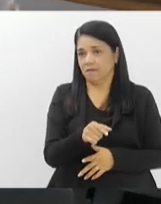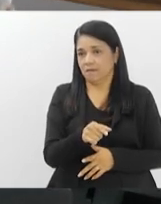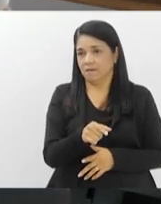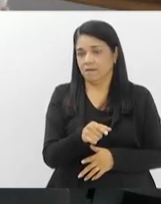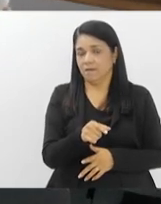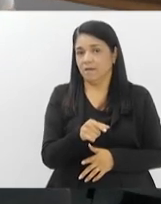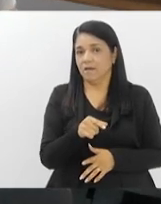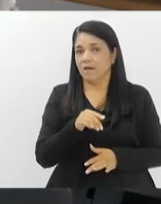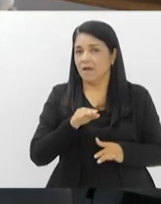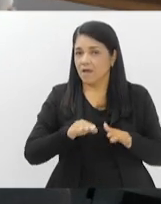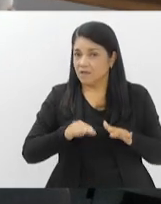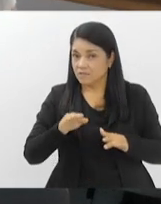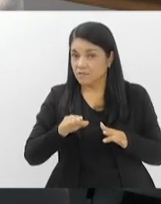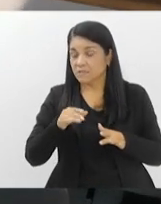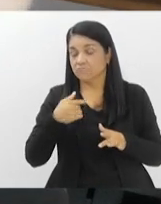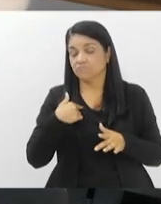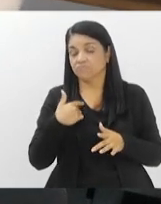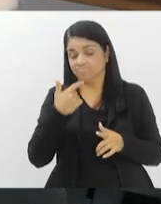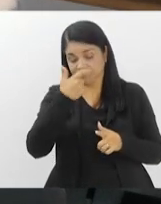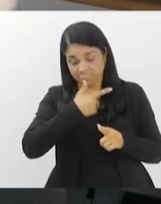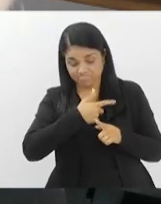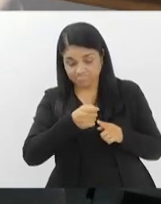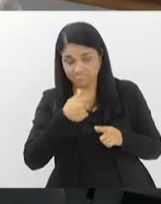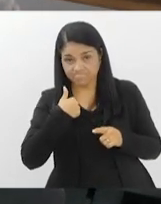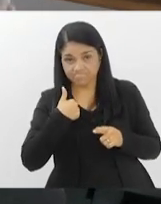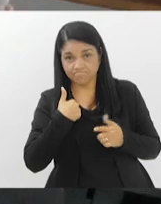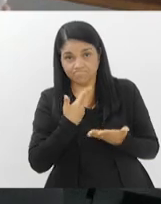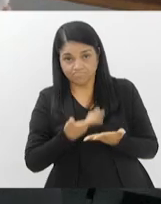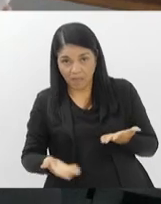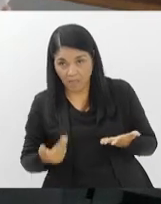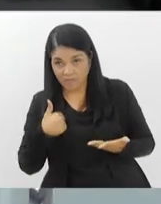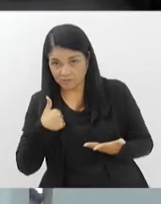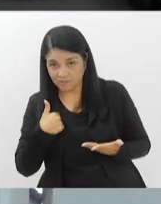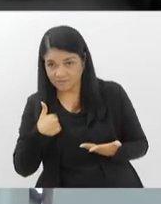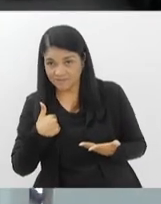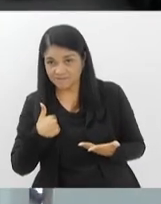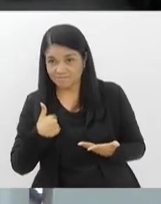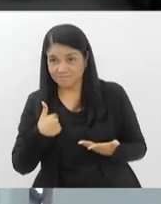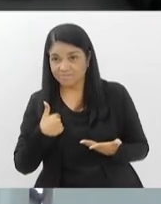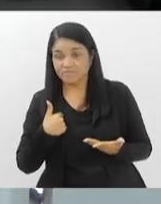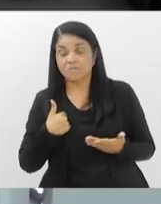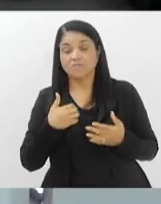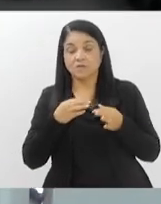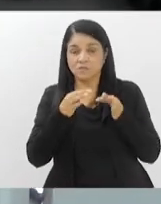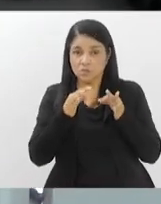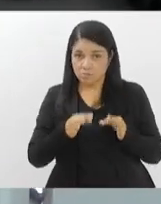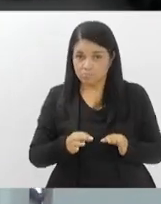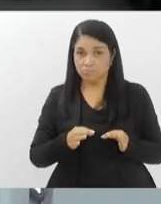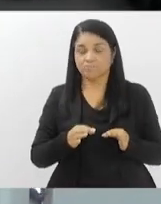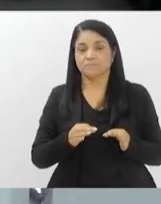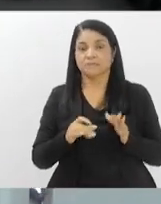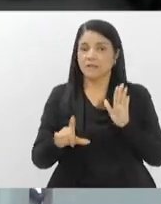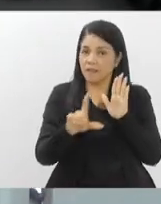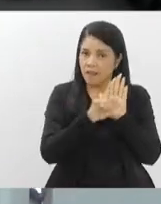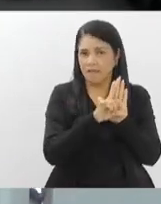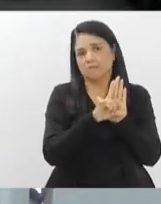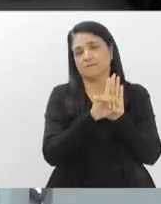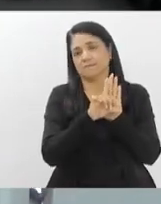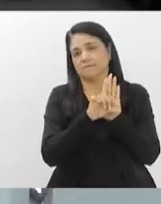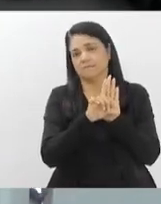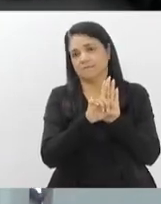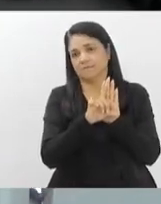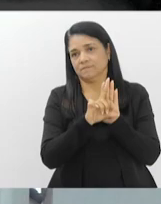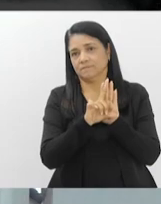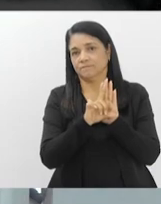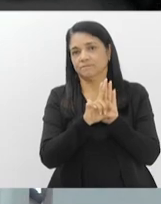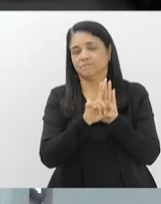Muitas vezes a gente é vencido, mas também, mesmo vencido, quer que as coisas tenham legalidade. Perfeito. Não,